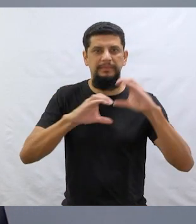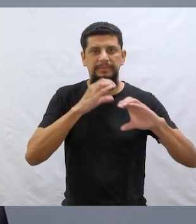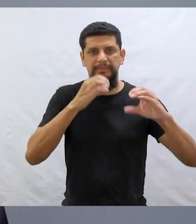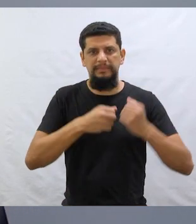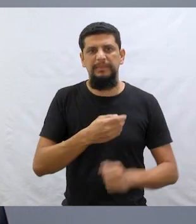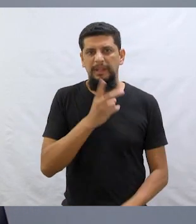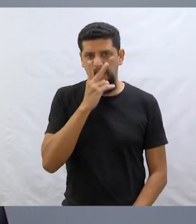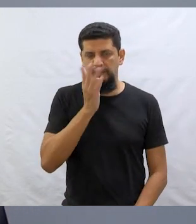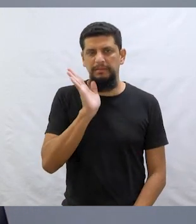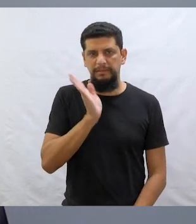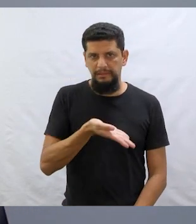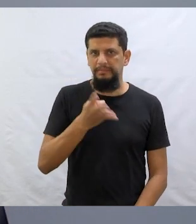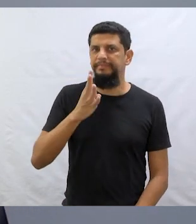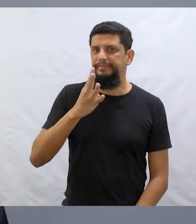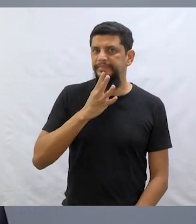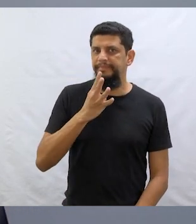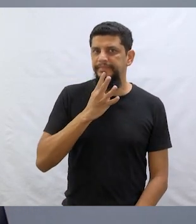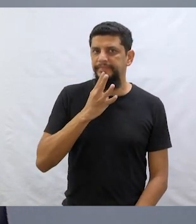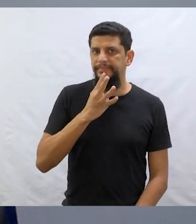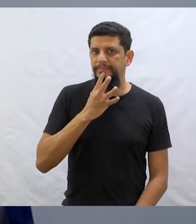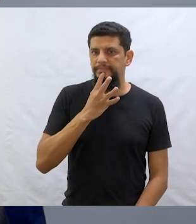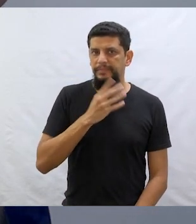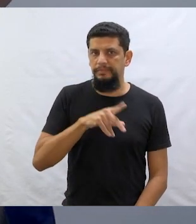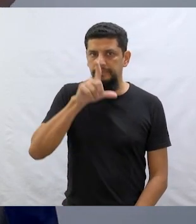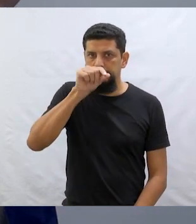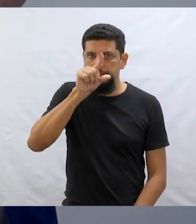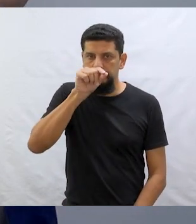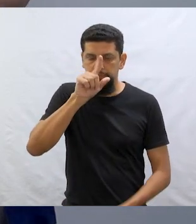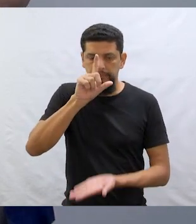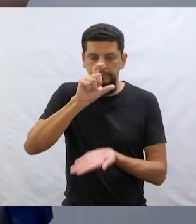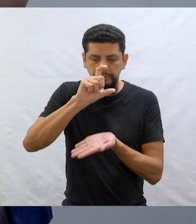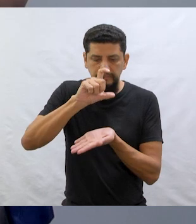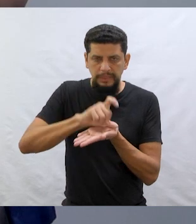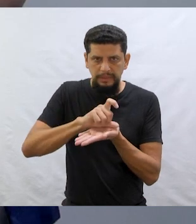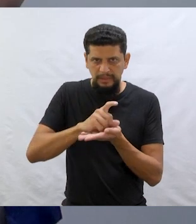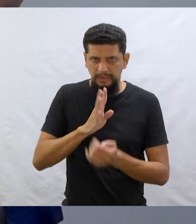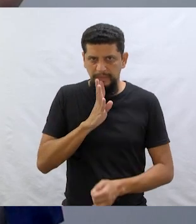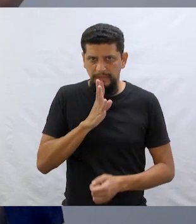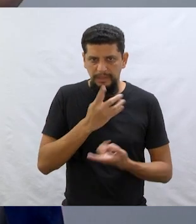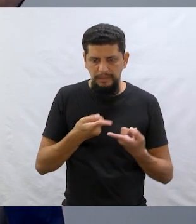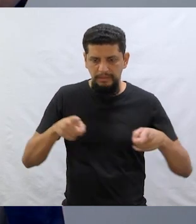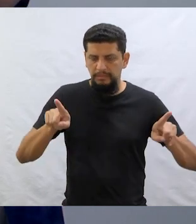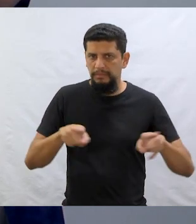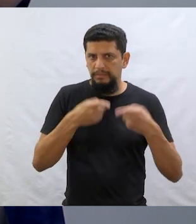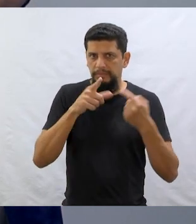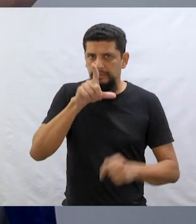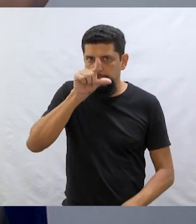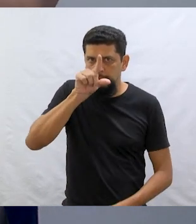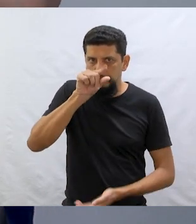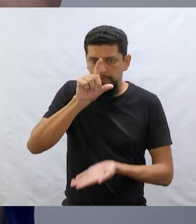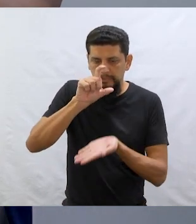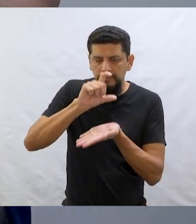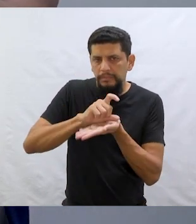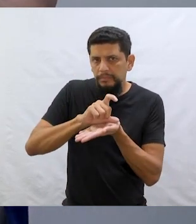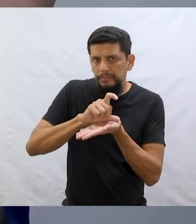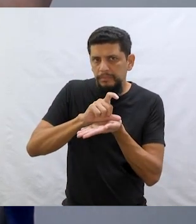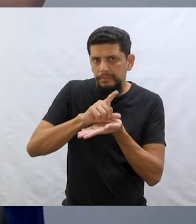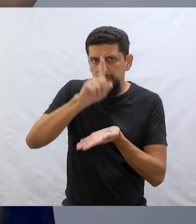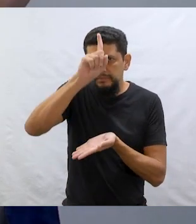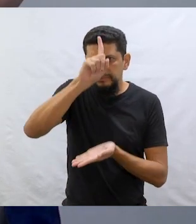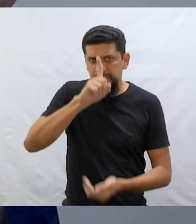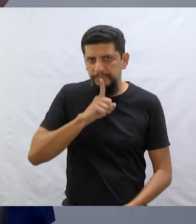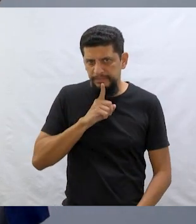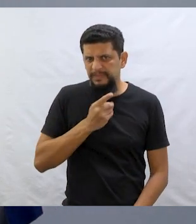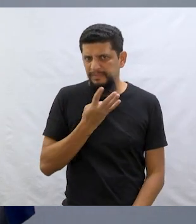cantar. Eu acho que vocês já conhecem. Do Pintinho. Vocês conhecem alguma musiquinha do Pintinho? Do Pintinho Amarelinho? Do